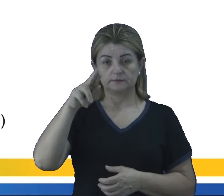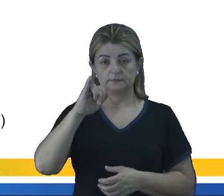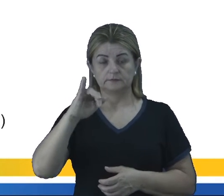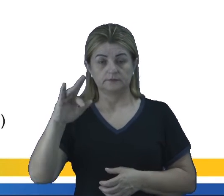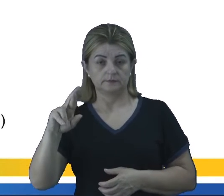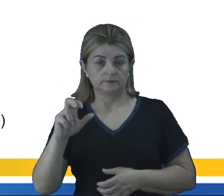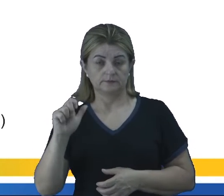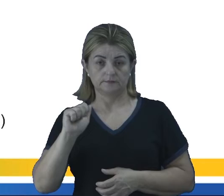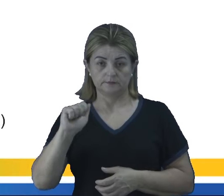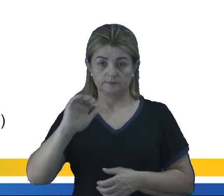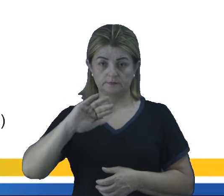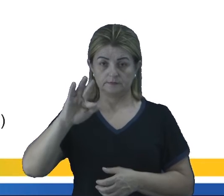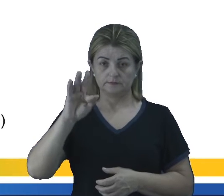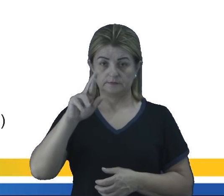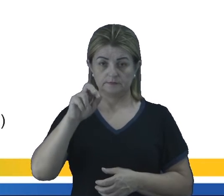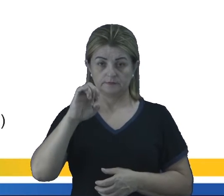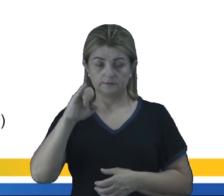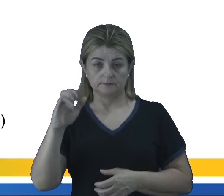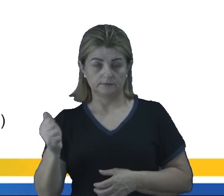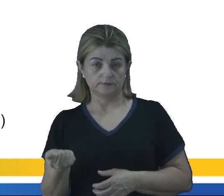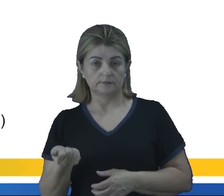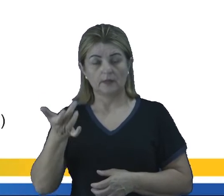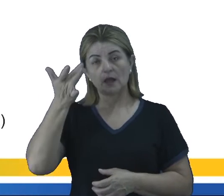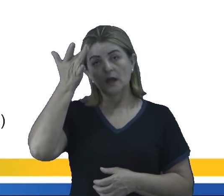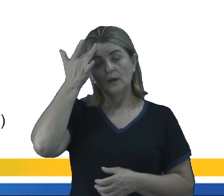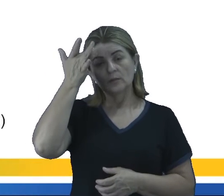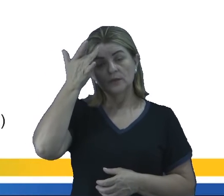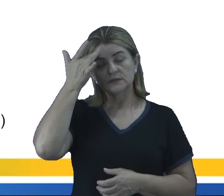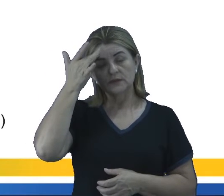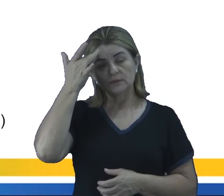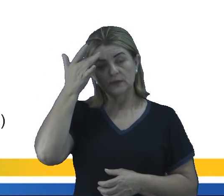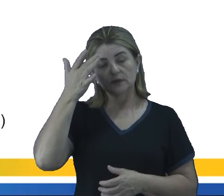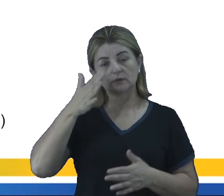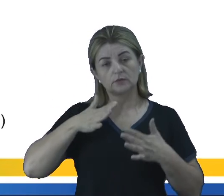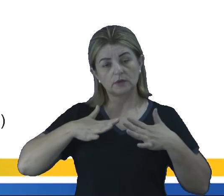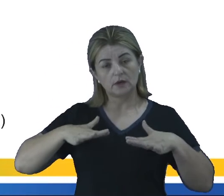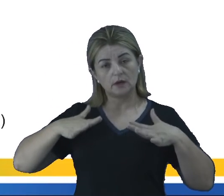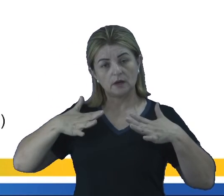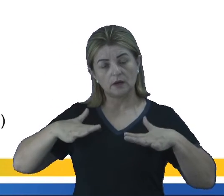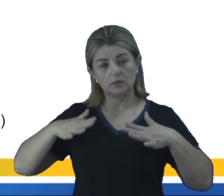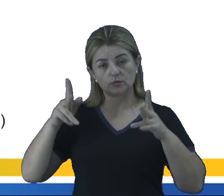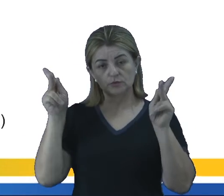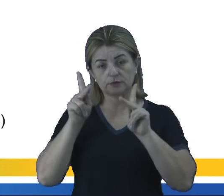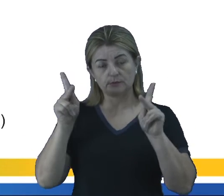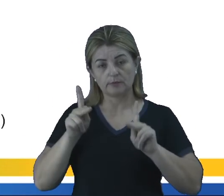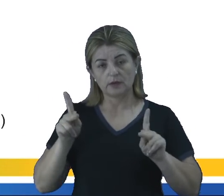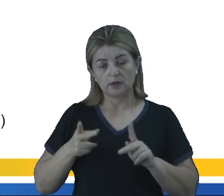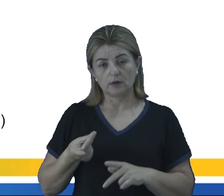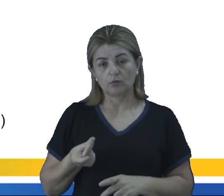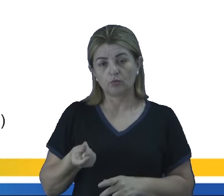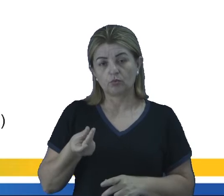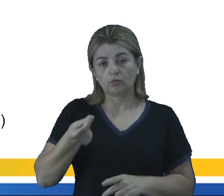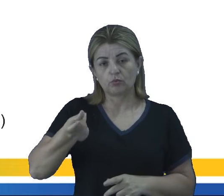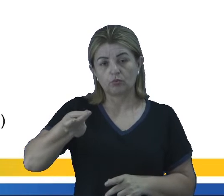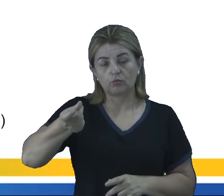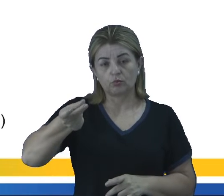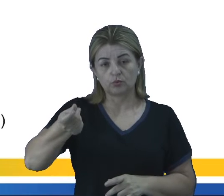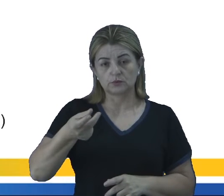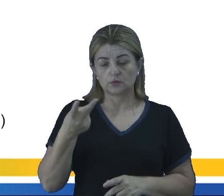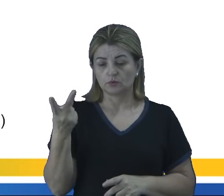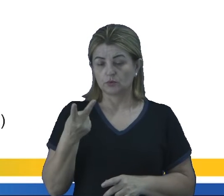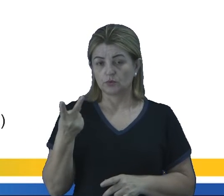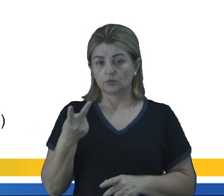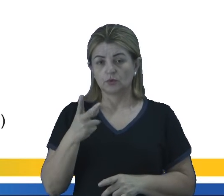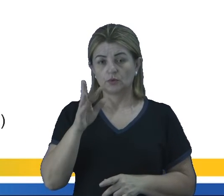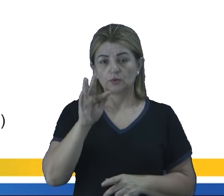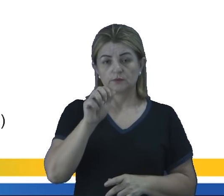muito presente, né, nesta época, o romantismo nasceu com o intuito de reivindicar a personalidade sensível